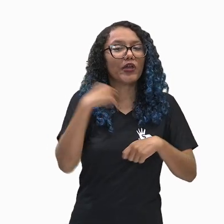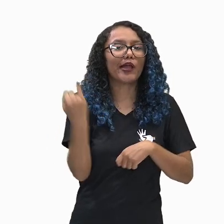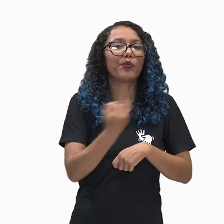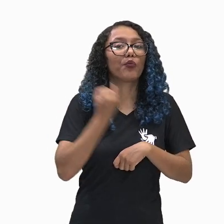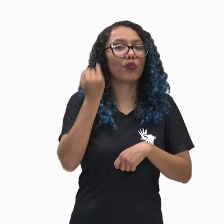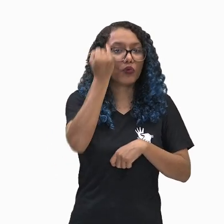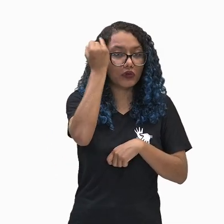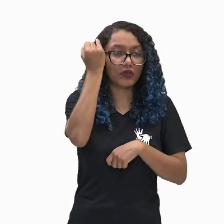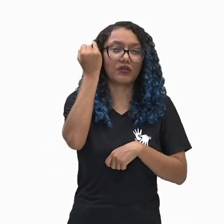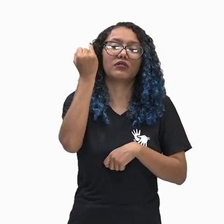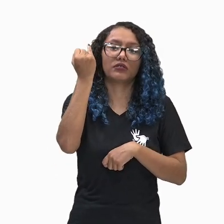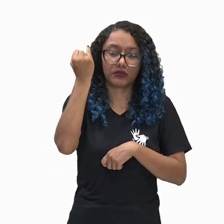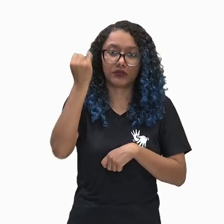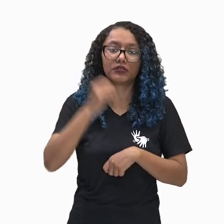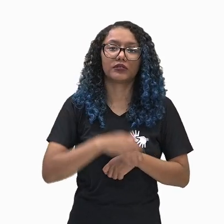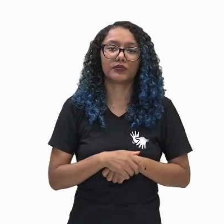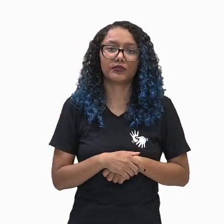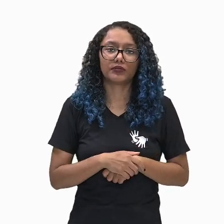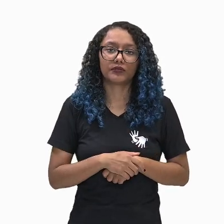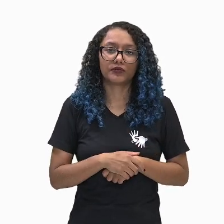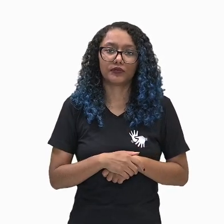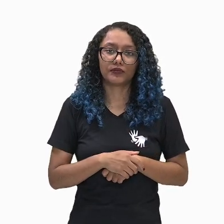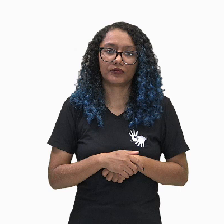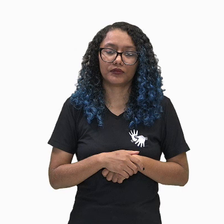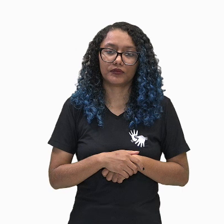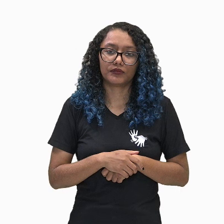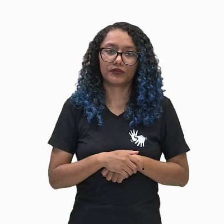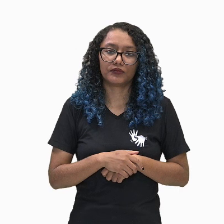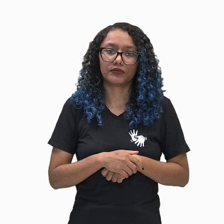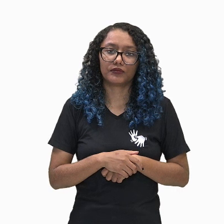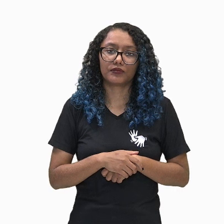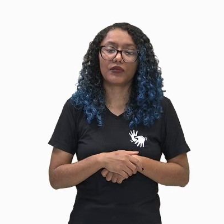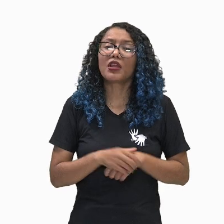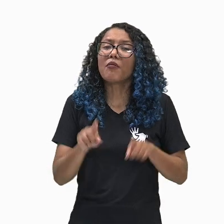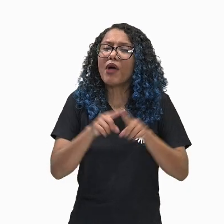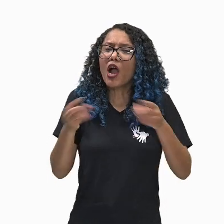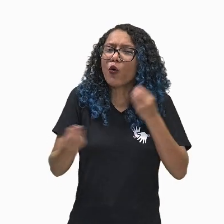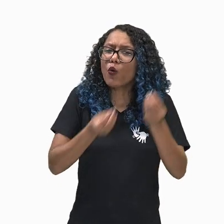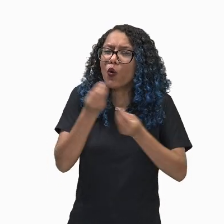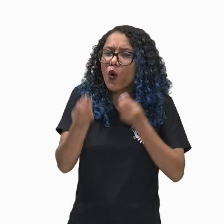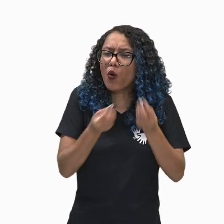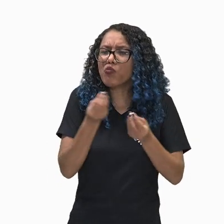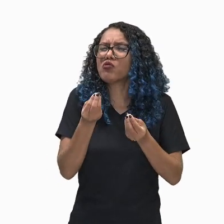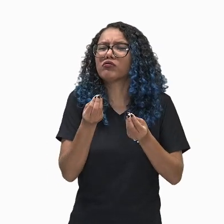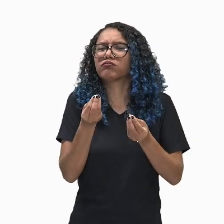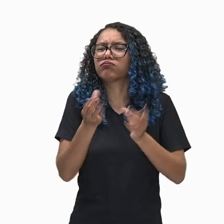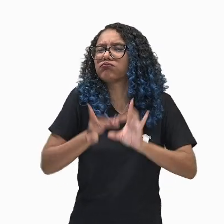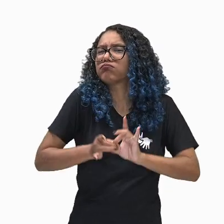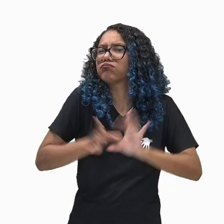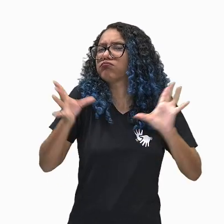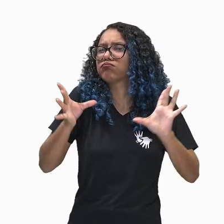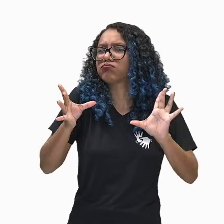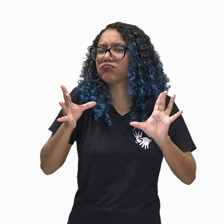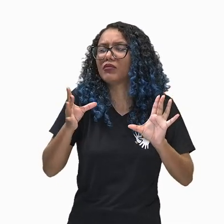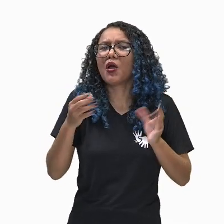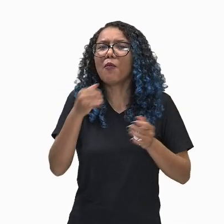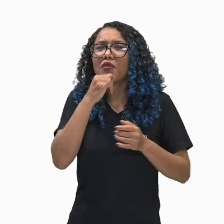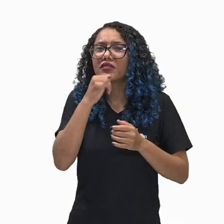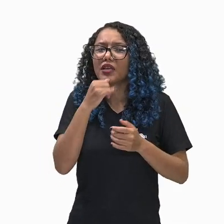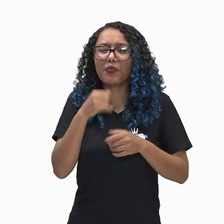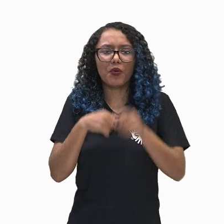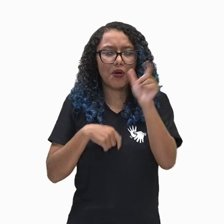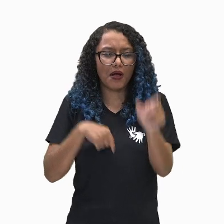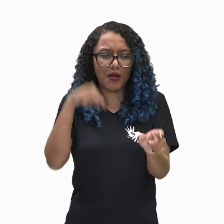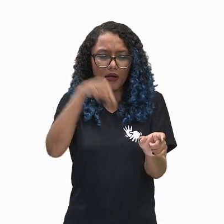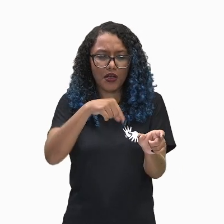é que vai ser feita, então, essa abolição da escravidão? Se eu comprei aquela pessoa,